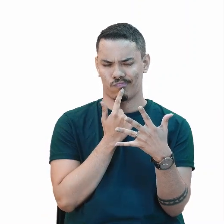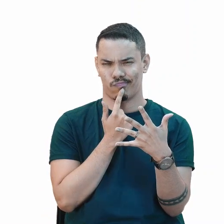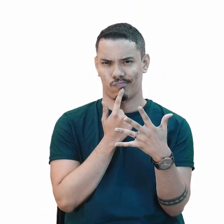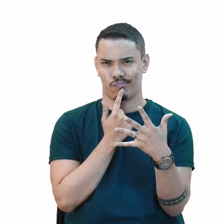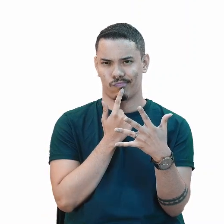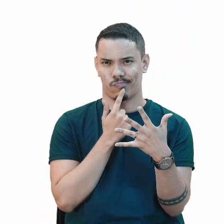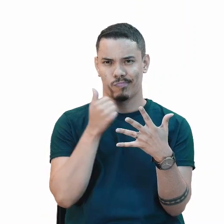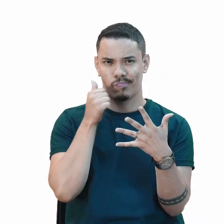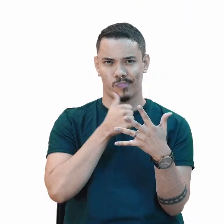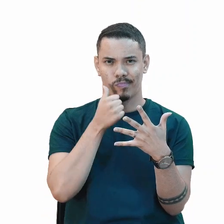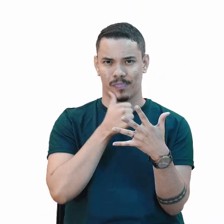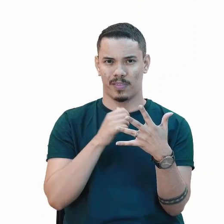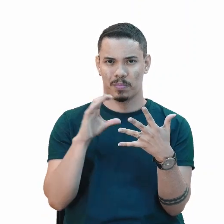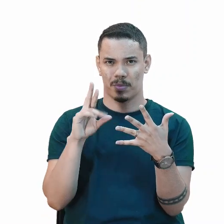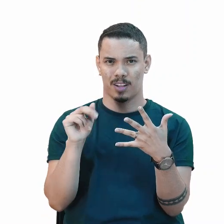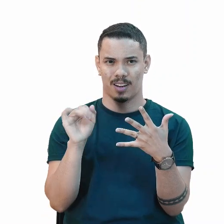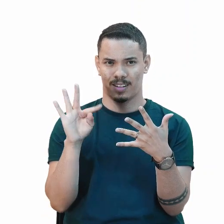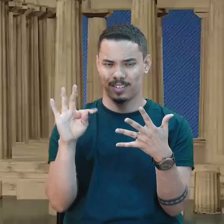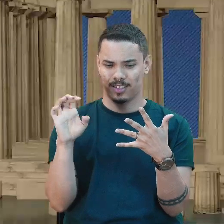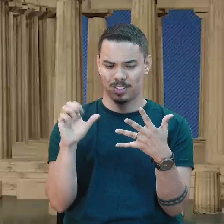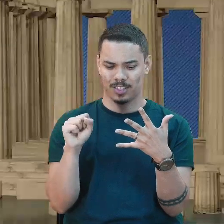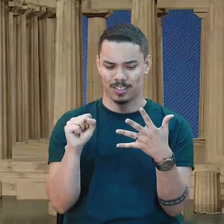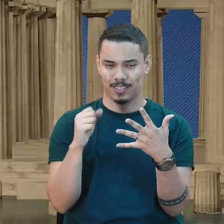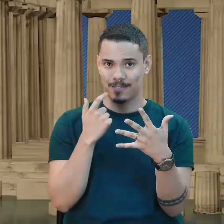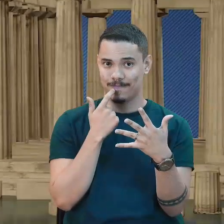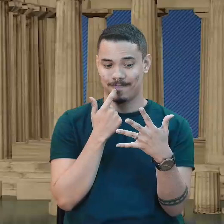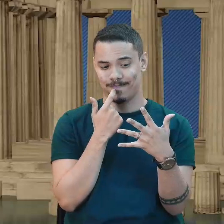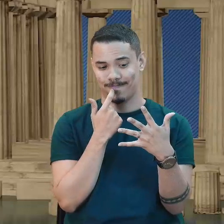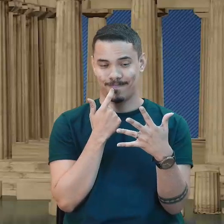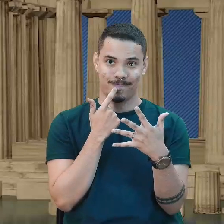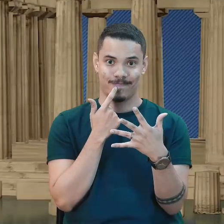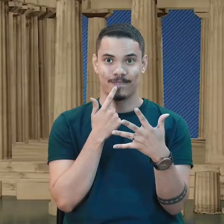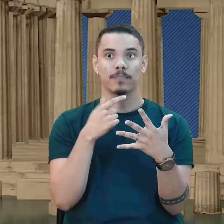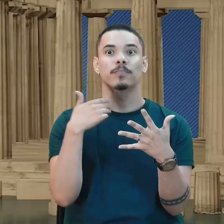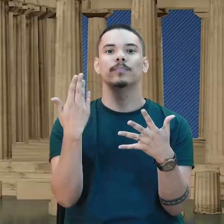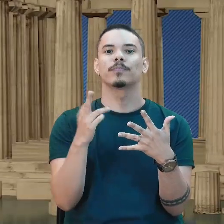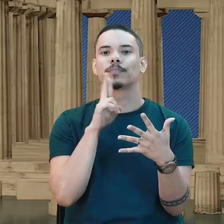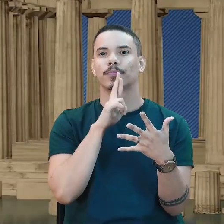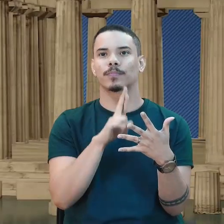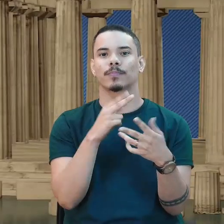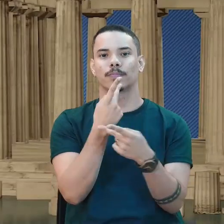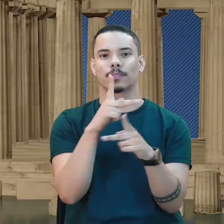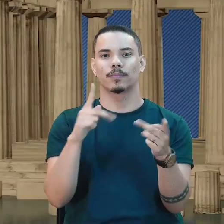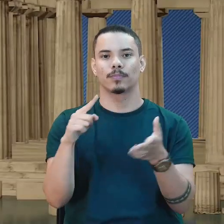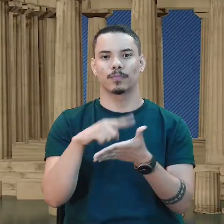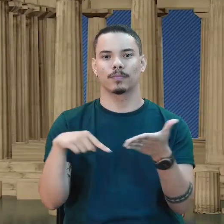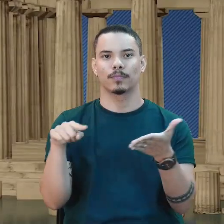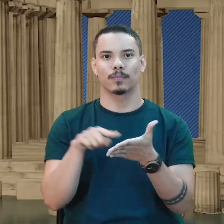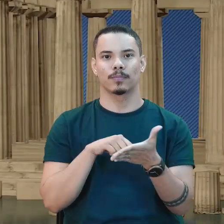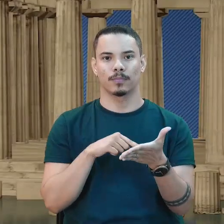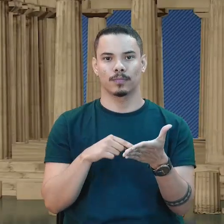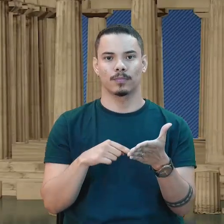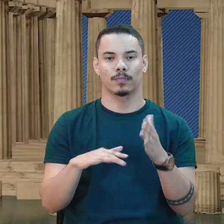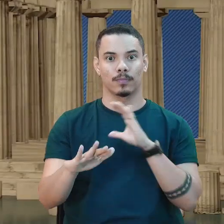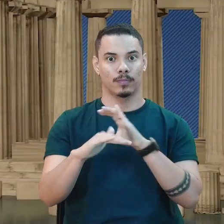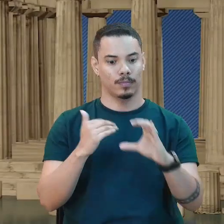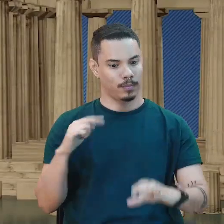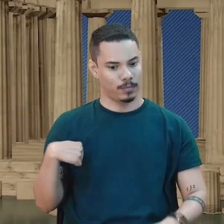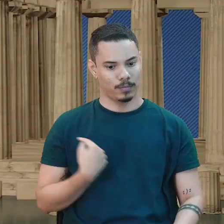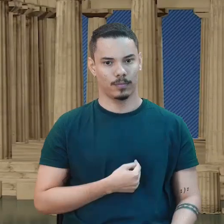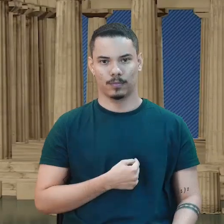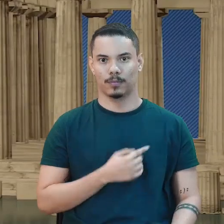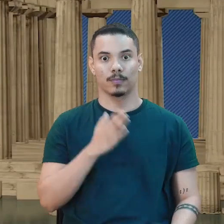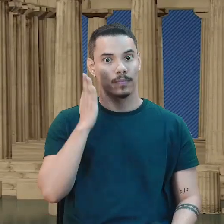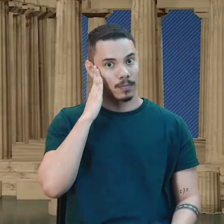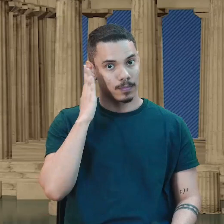feminino de Crates? Pessoal, e aí? Qual foi a resposta que vocês marcaram aí? Manda aqui pra gente para sabermos se de